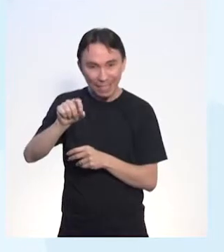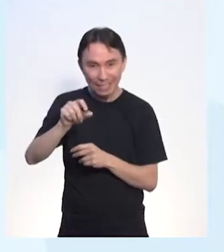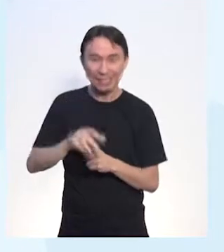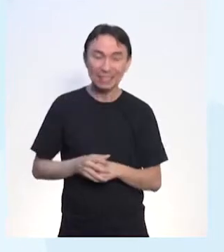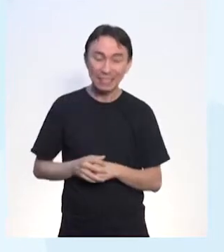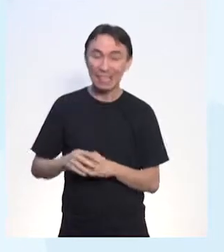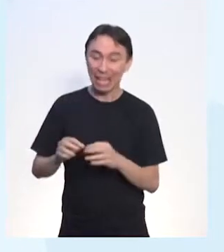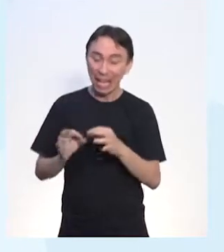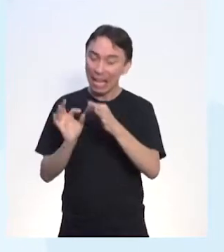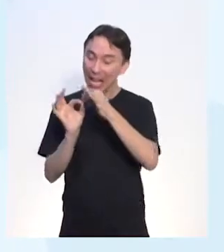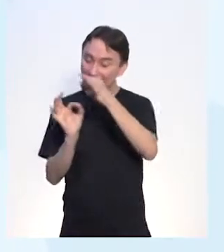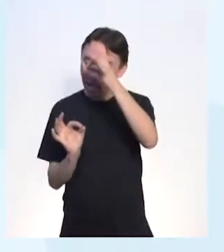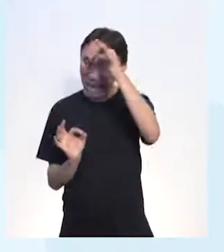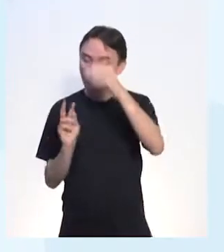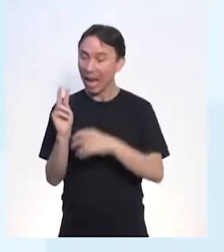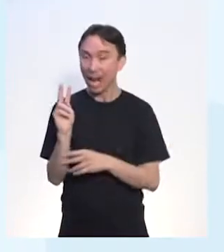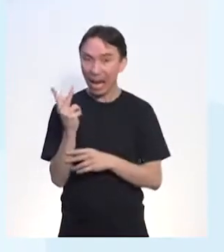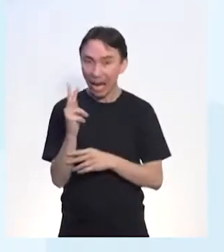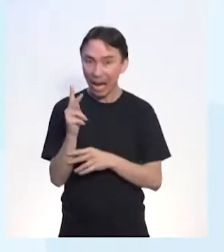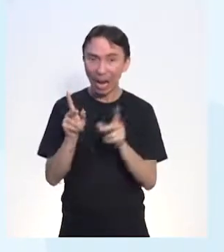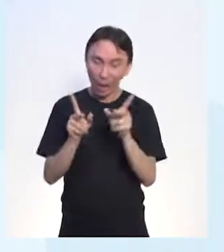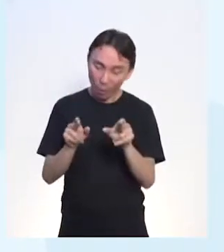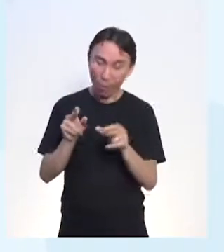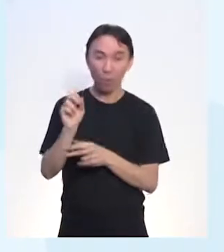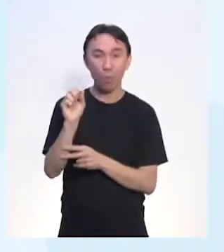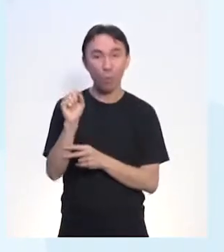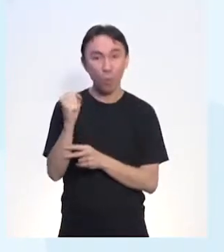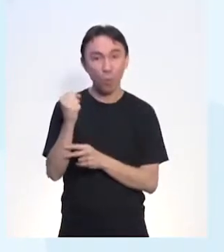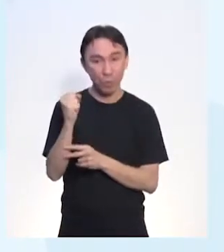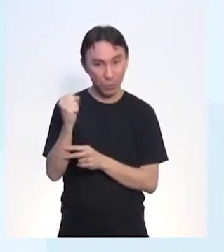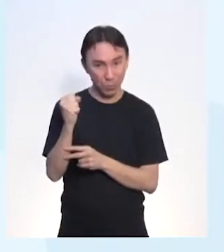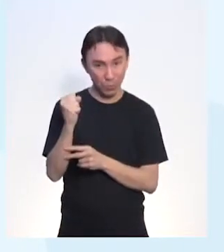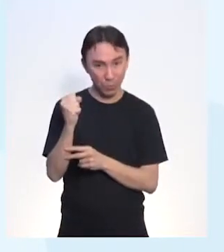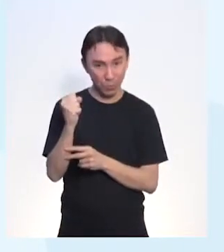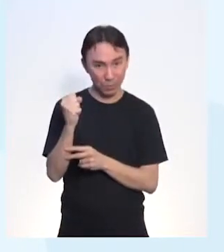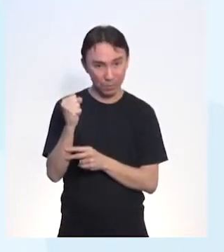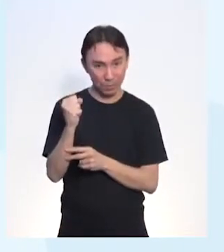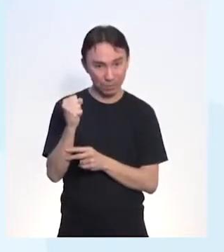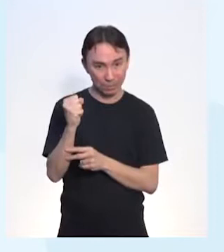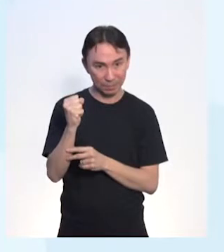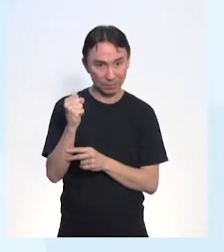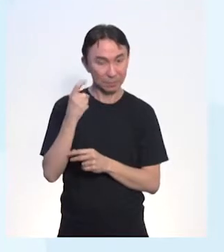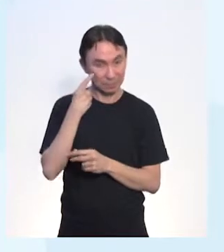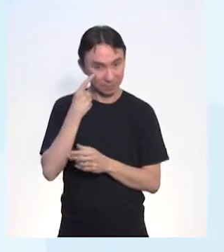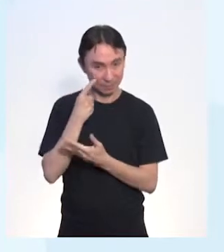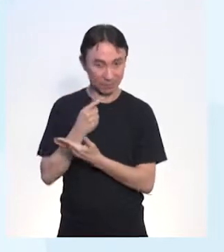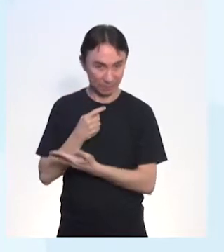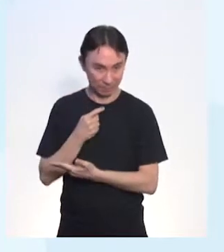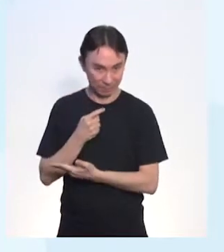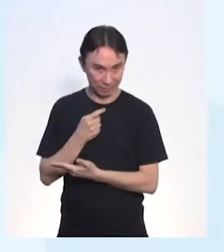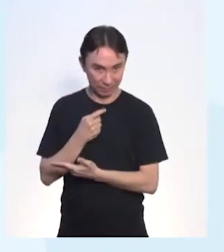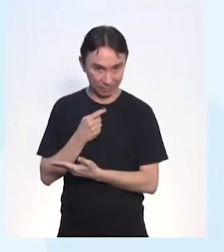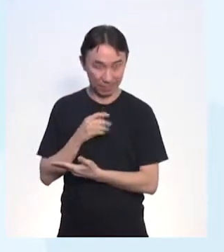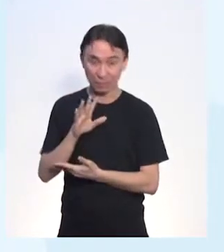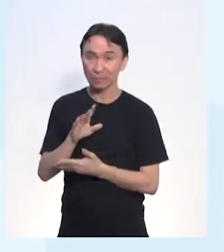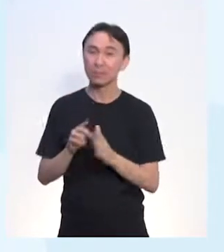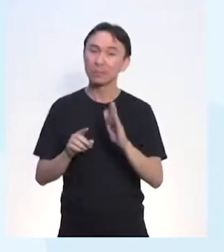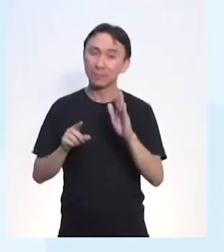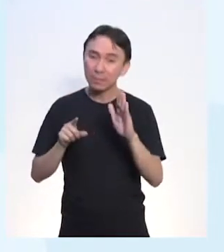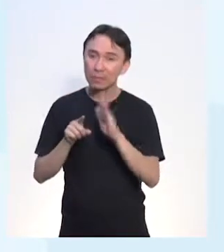H é igual a 8, olha o H aqui, hein? Qual das